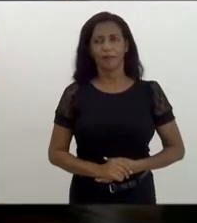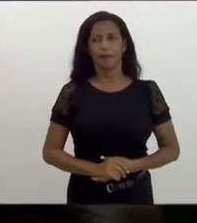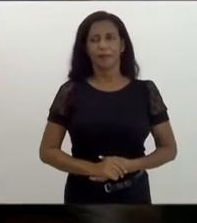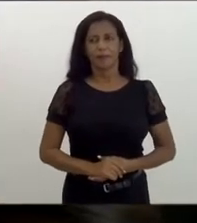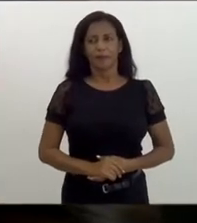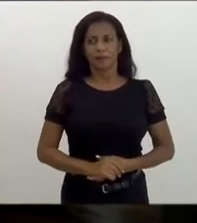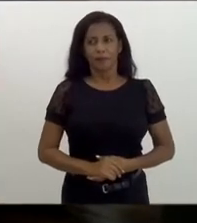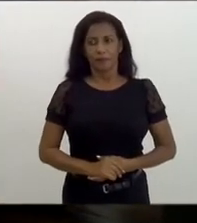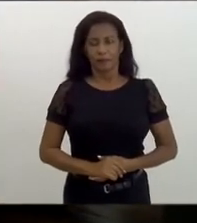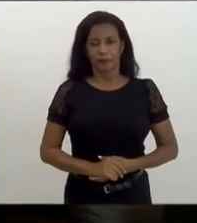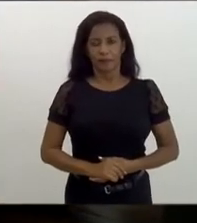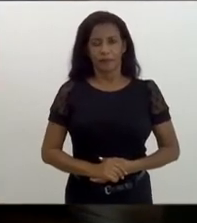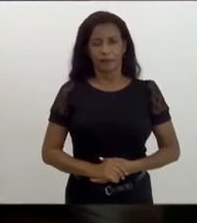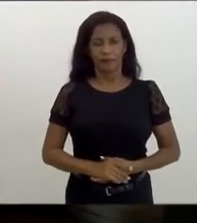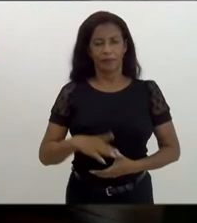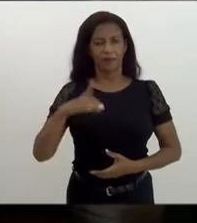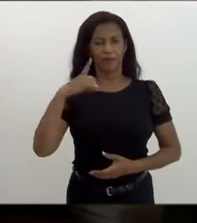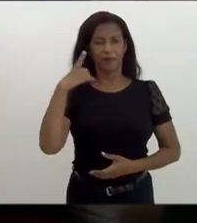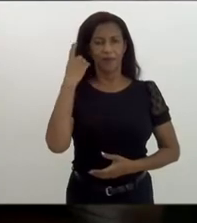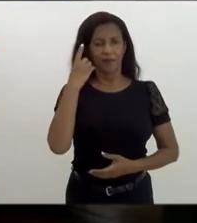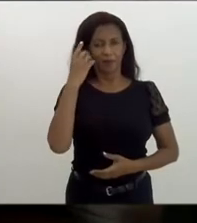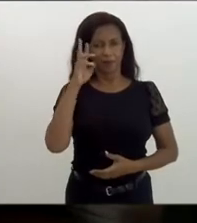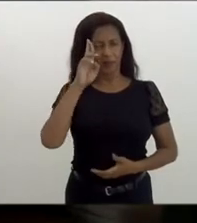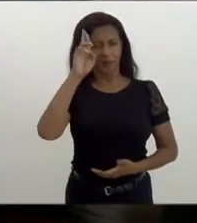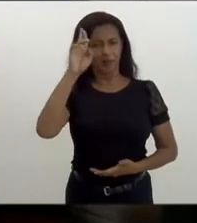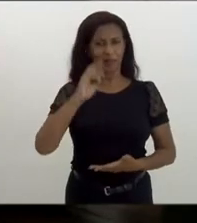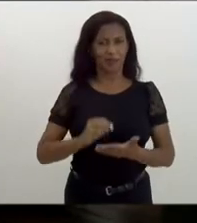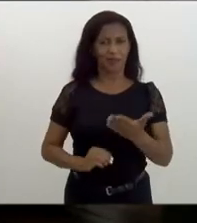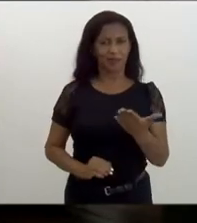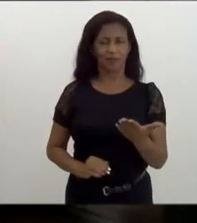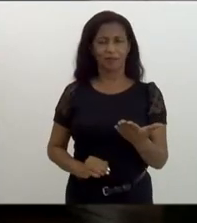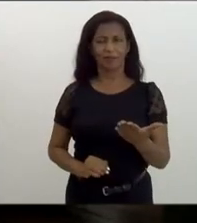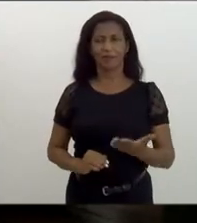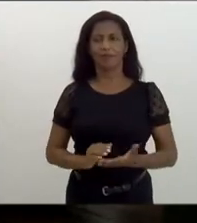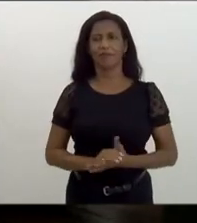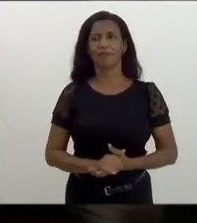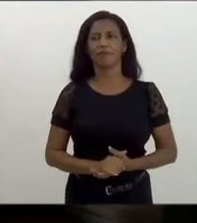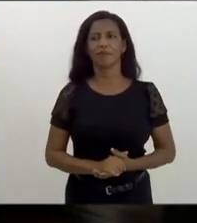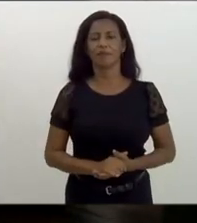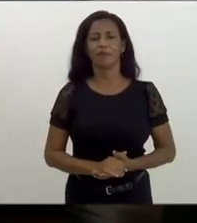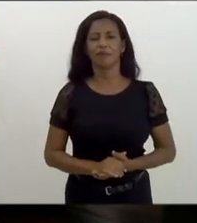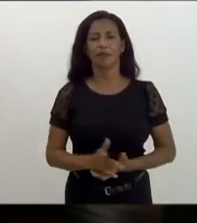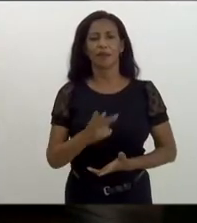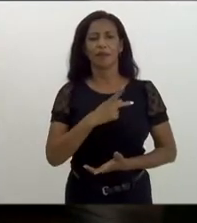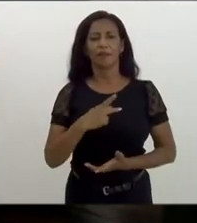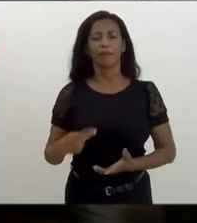e você me disse que a senhora vai para lá pode executar o dia todo